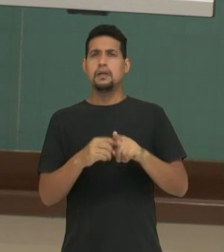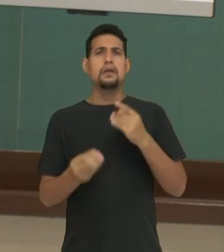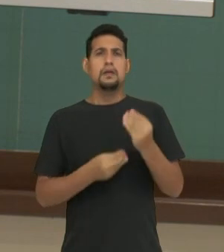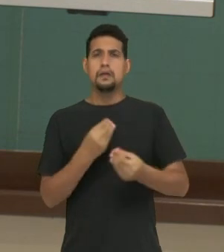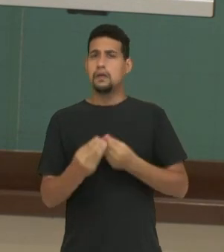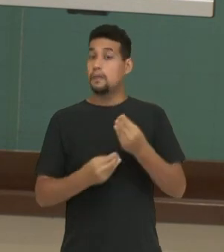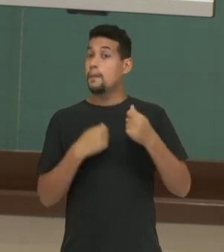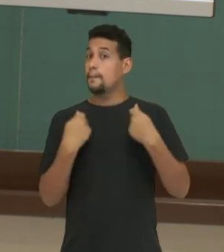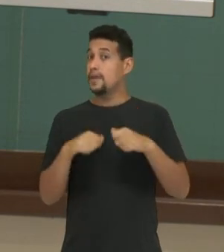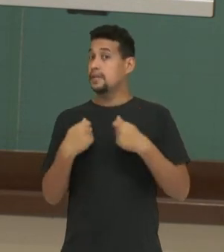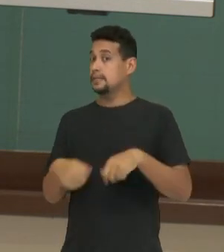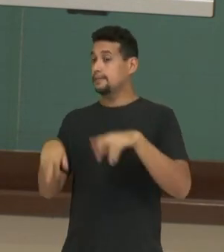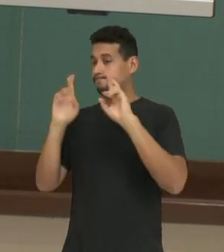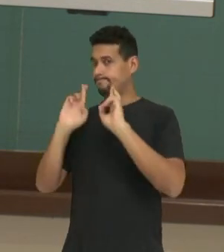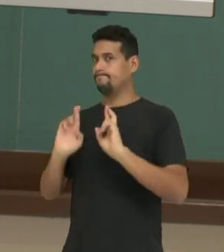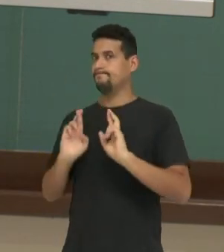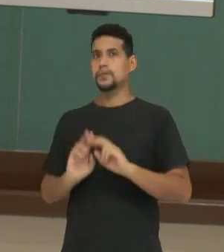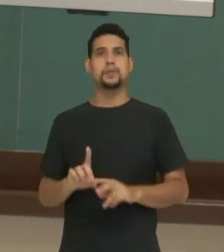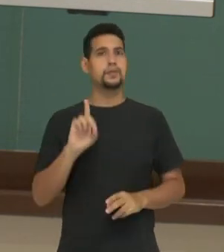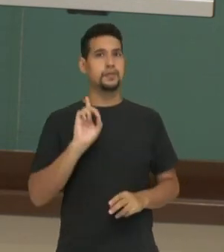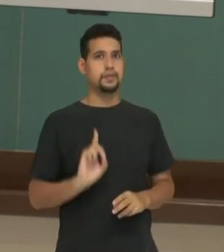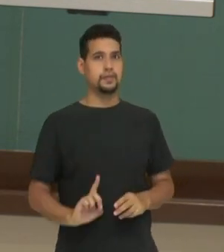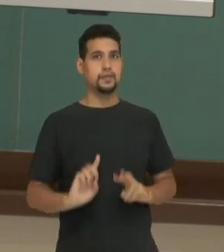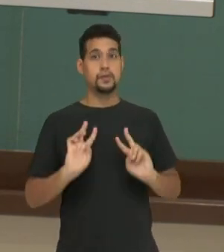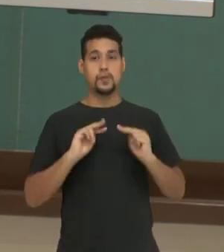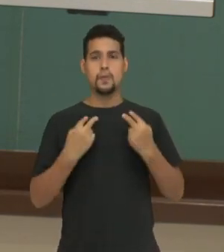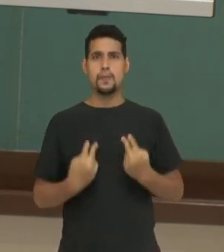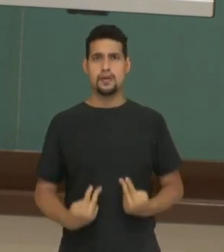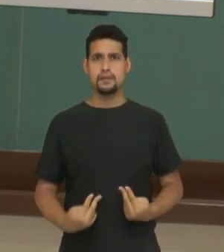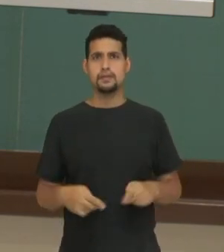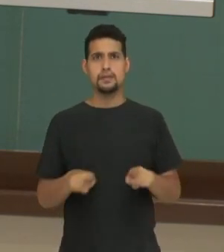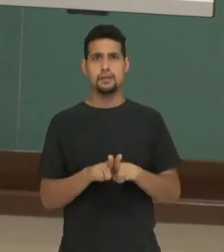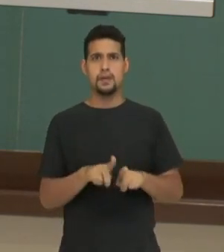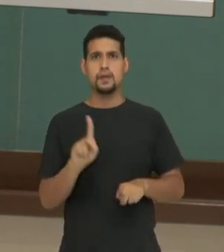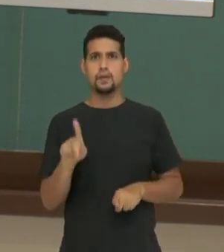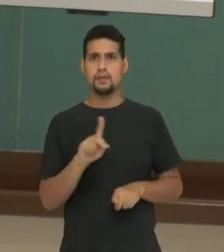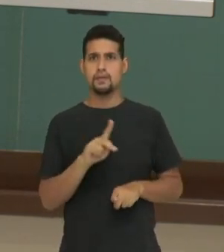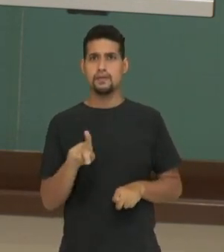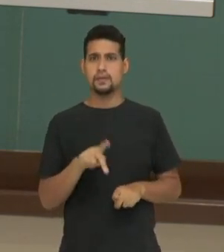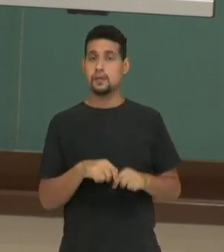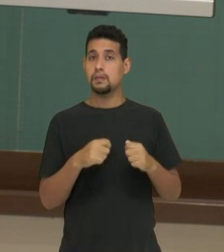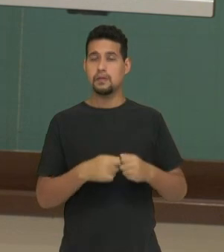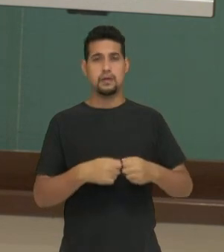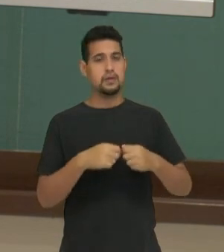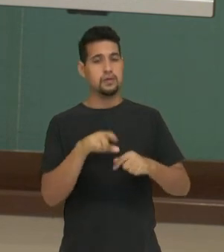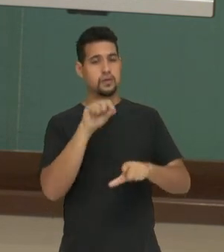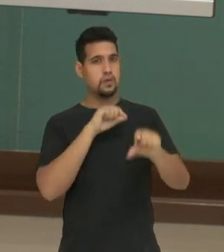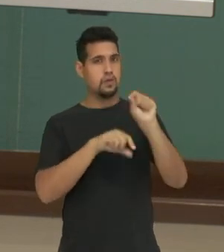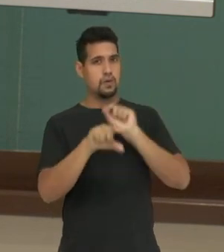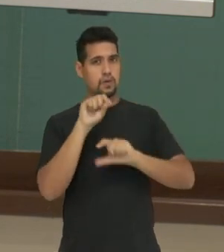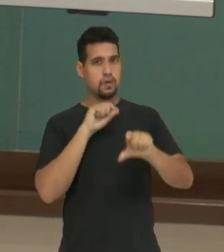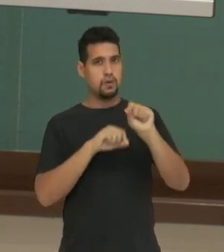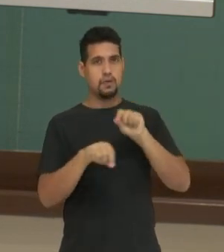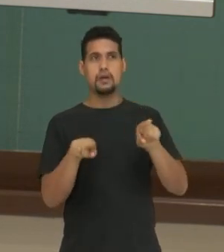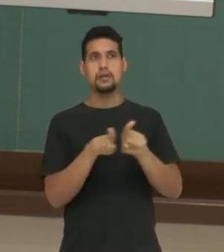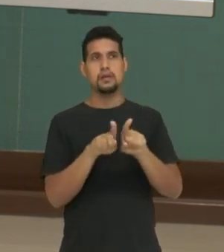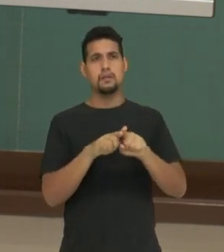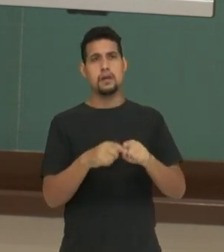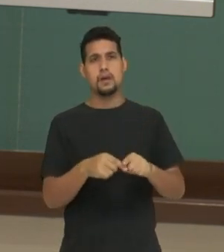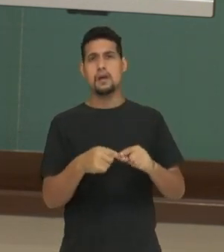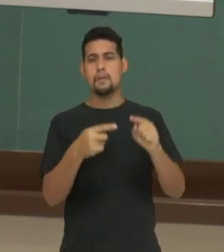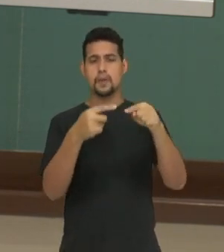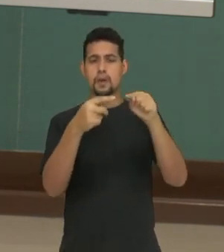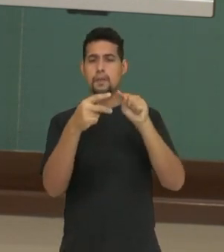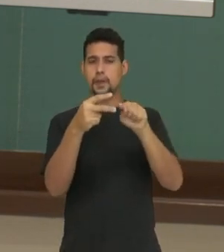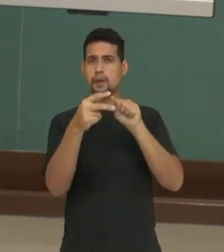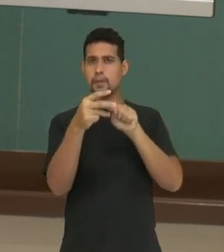que respeite direitos humanos, né? O professor ele vai poder escrever, inclusive, escolher, selecionar os critérios de